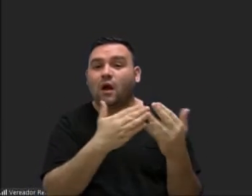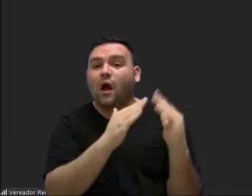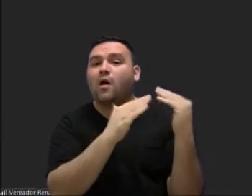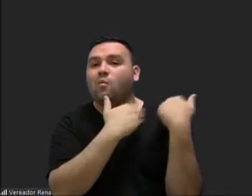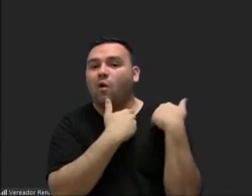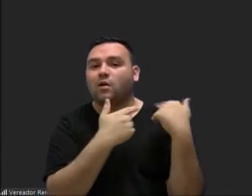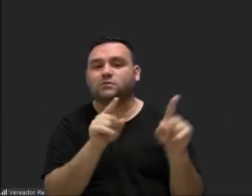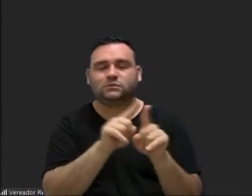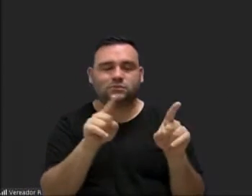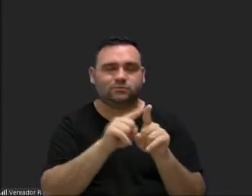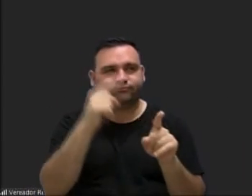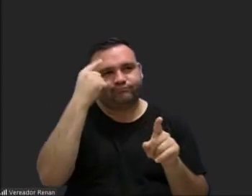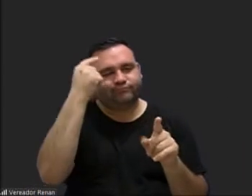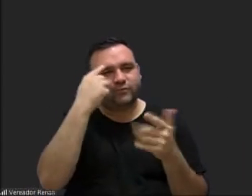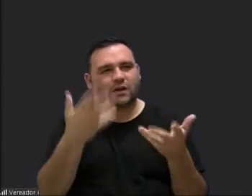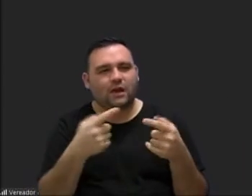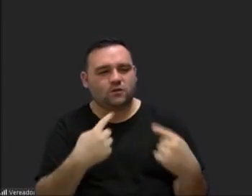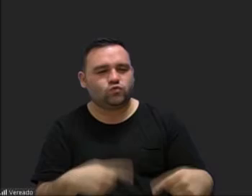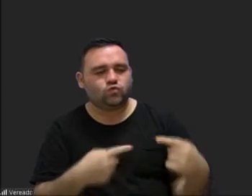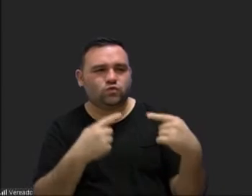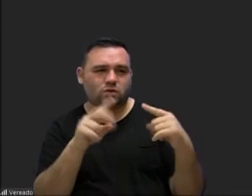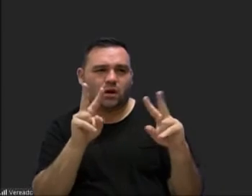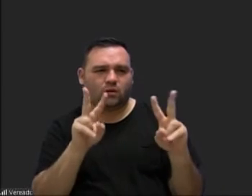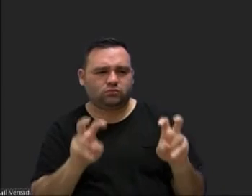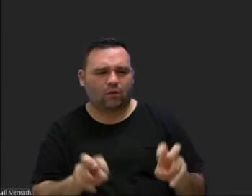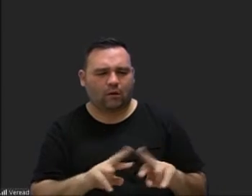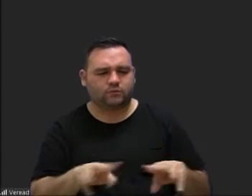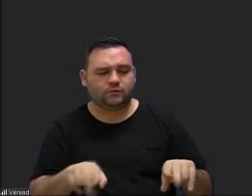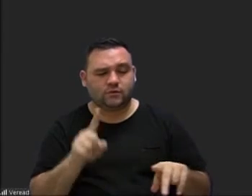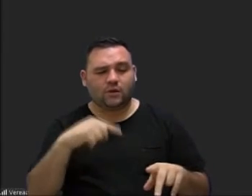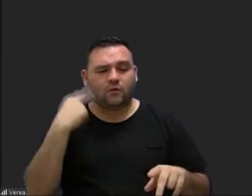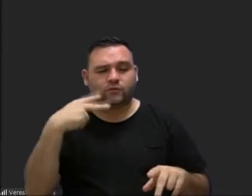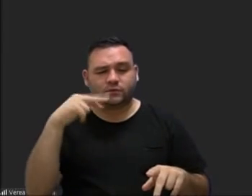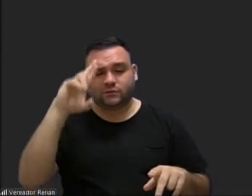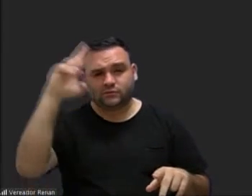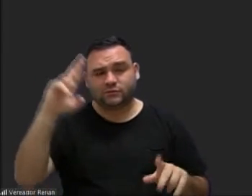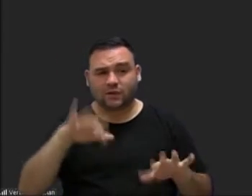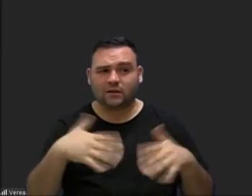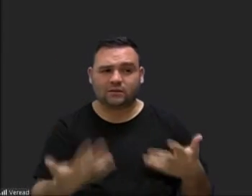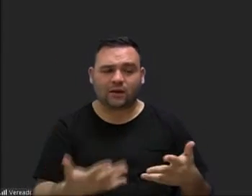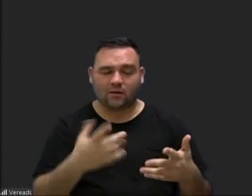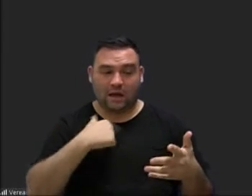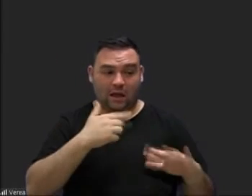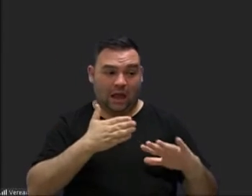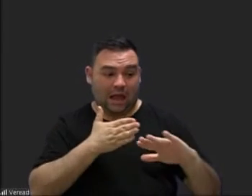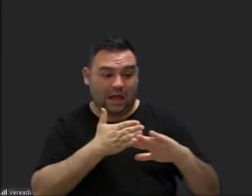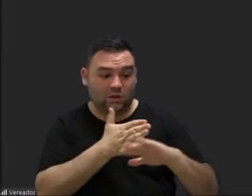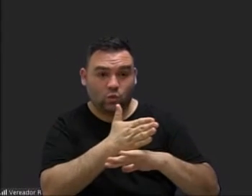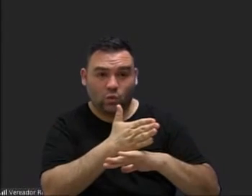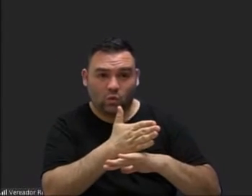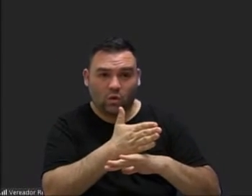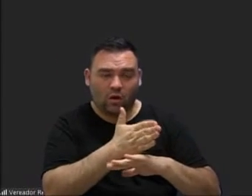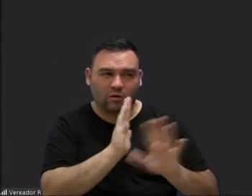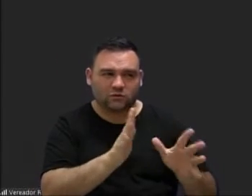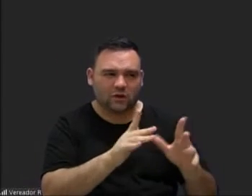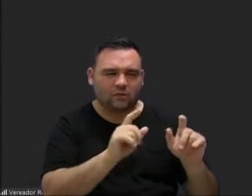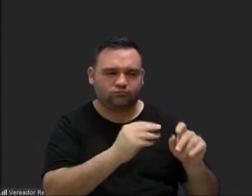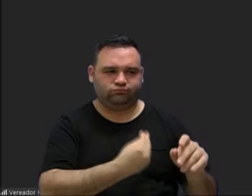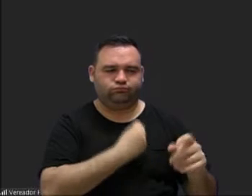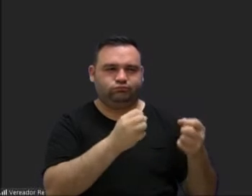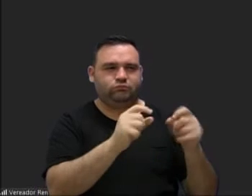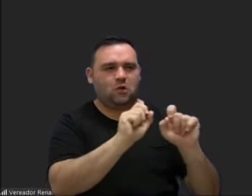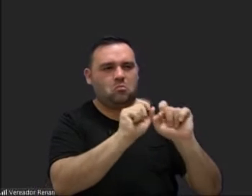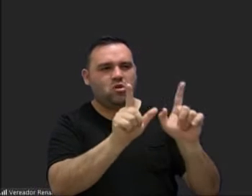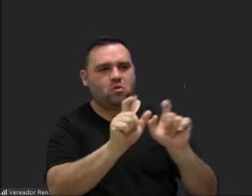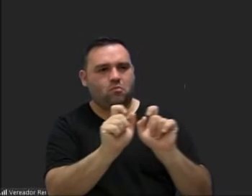e o interesse de debater as matérias é do vereador portanto eu considero que o login o login é que caracteriza a presença